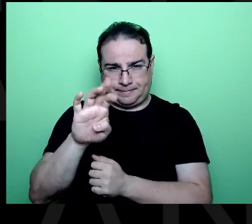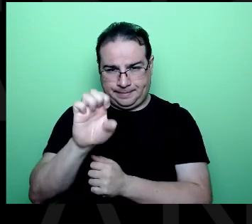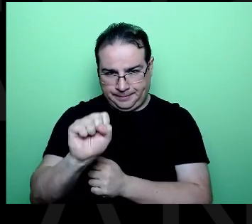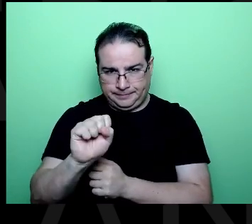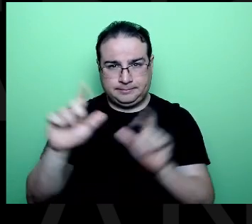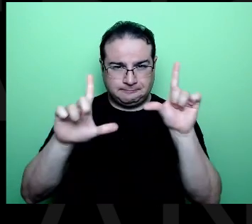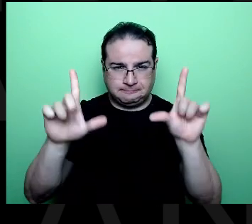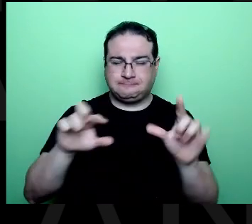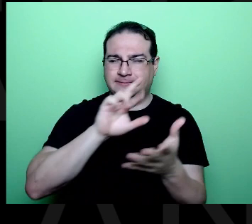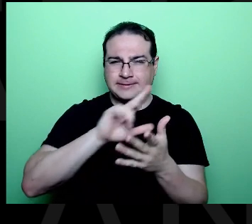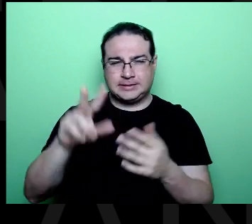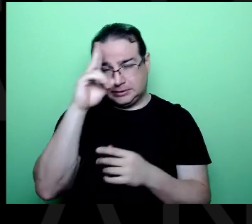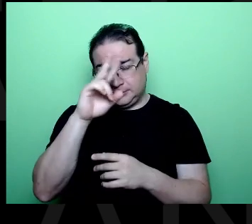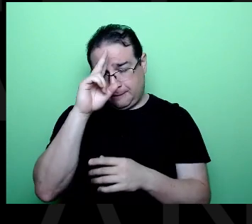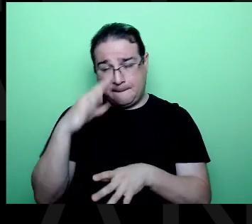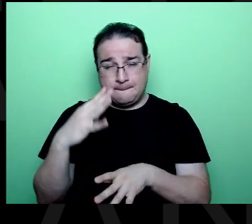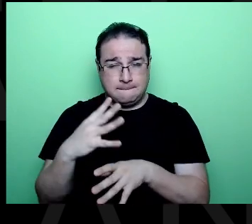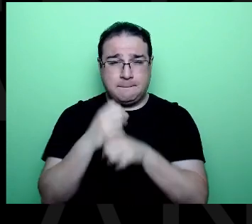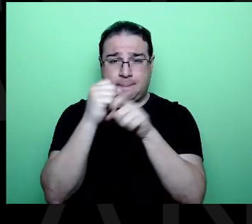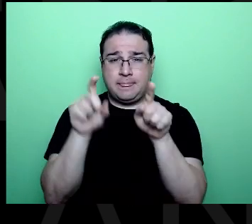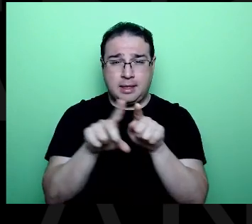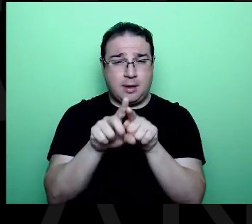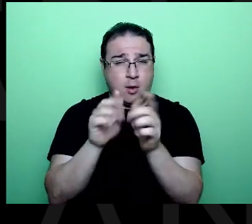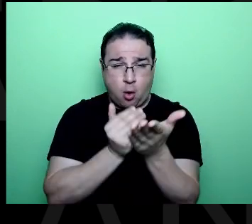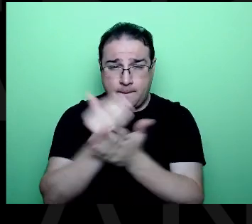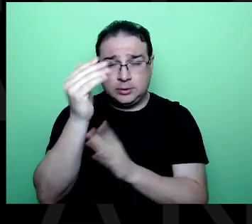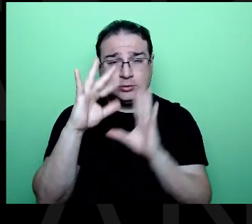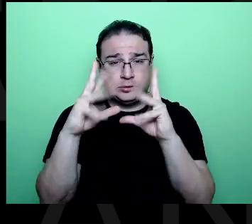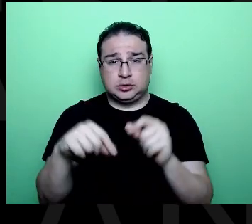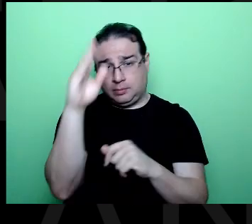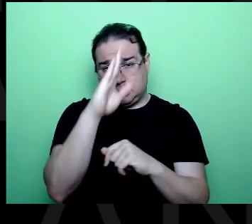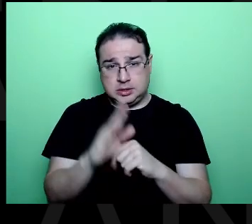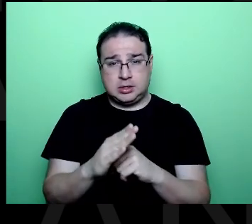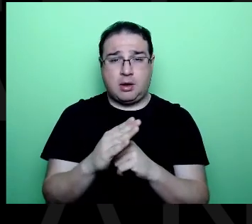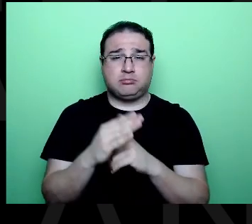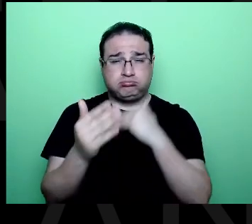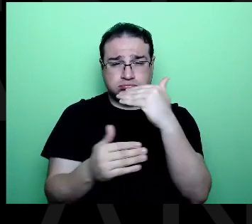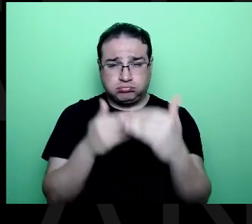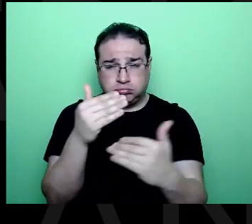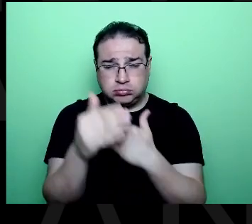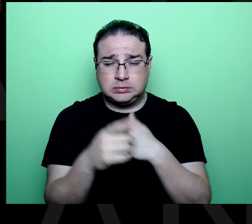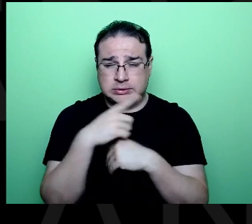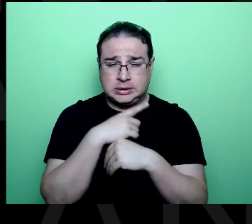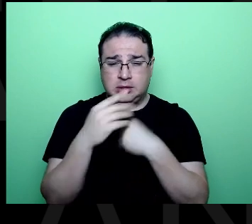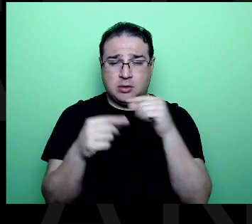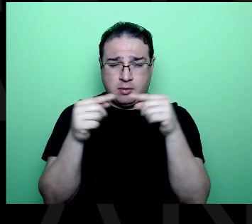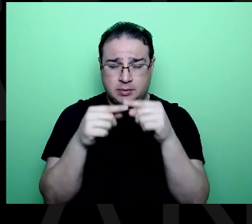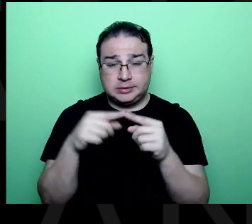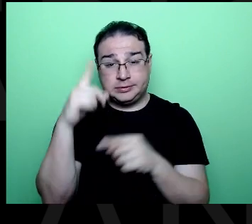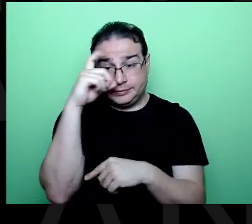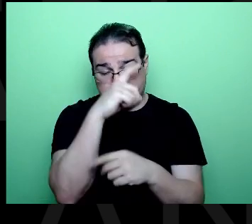TV. E é uma história que... São histórias de... Os pioneiros, assim, do Brasil,